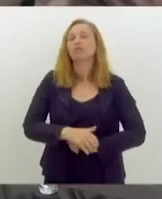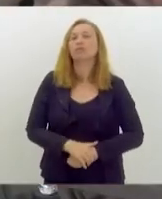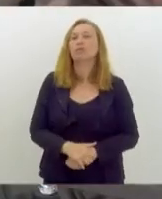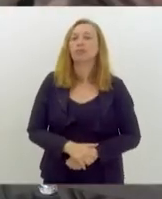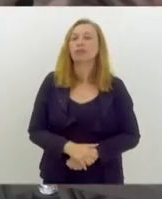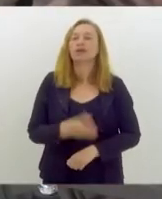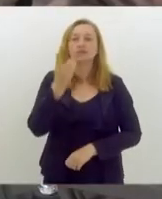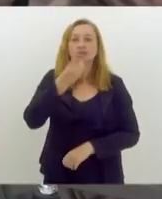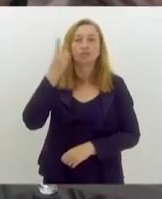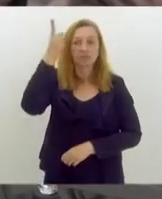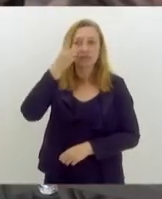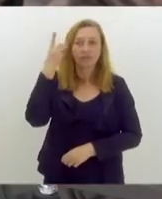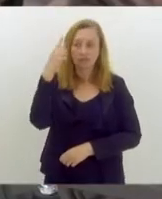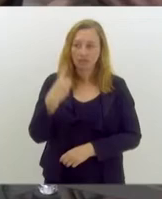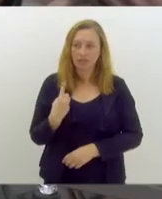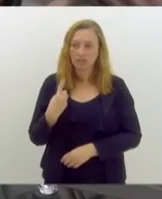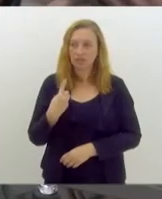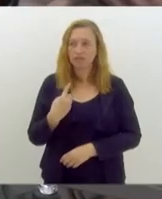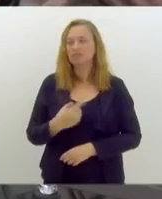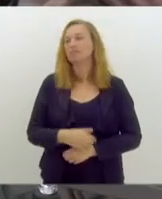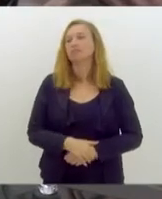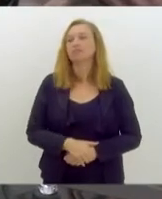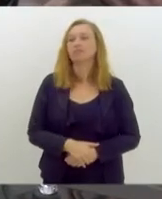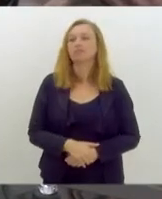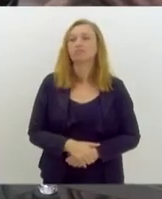deputada Dani Monteiro